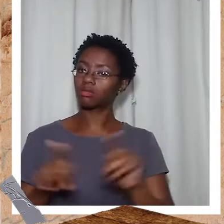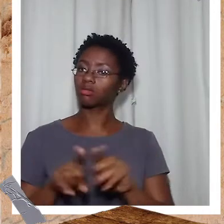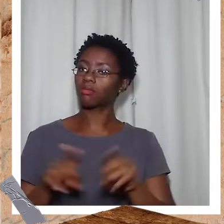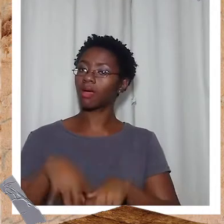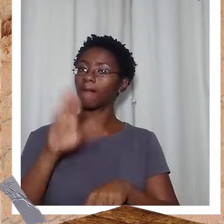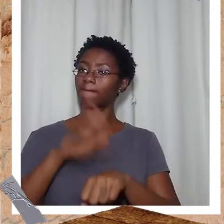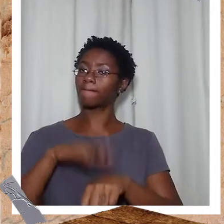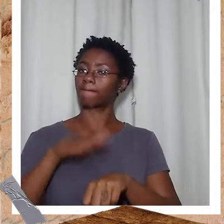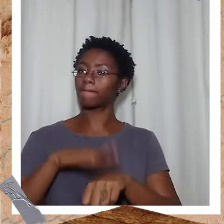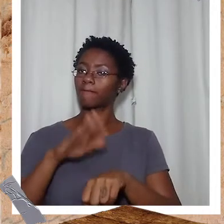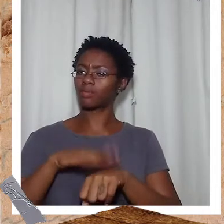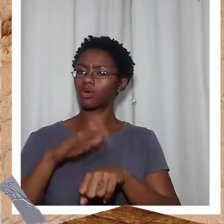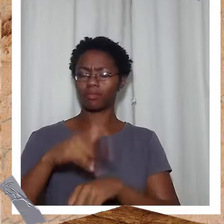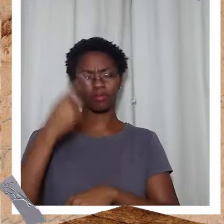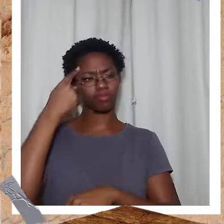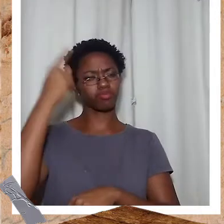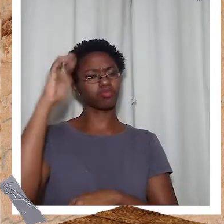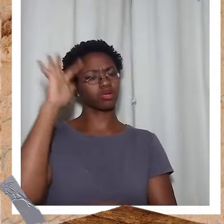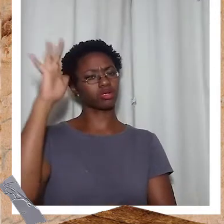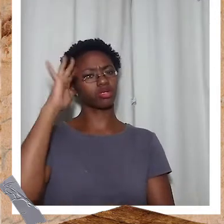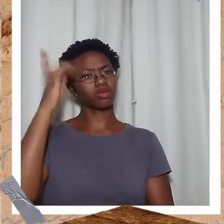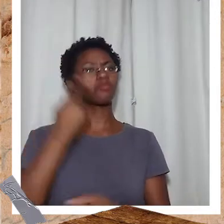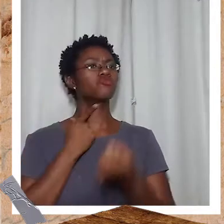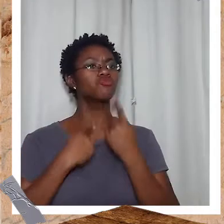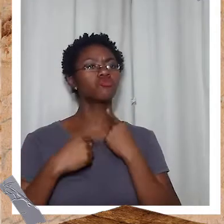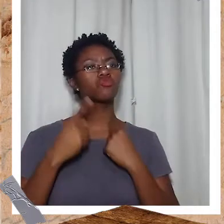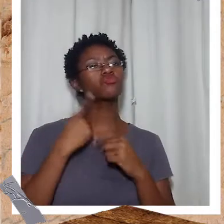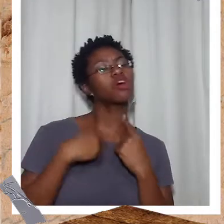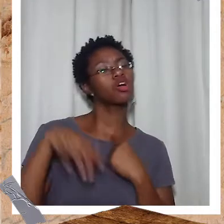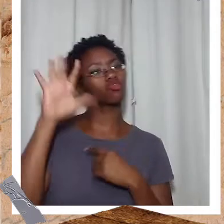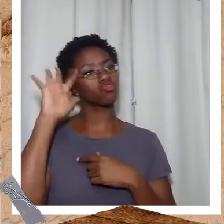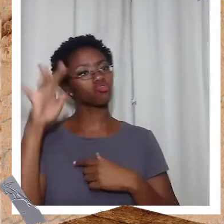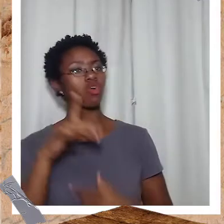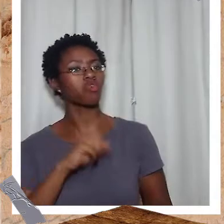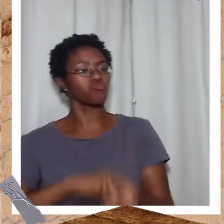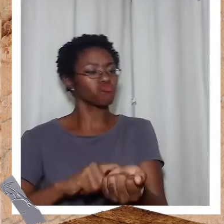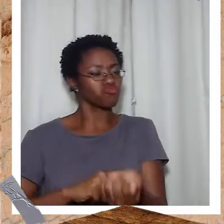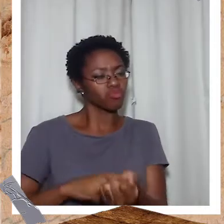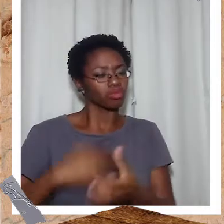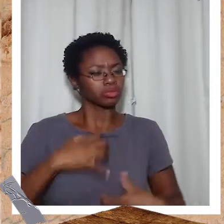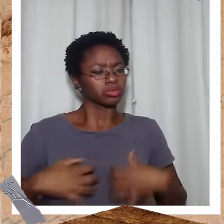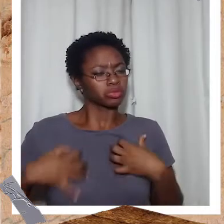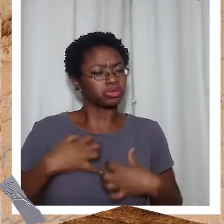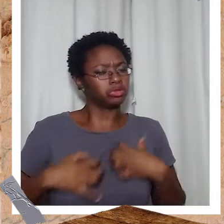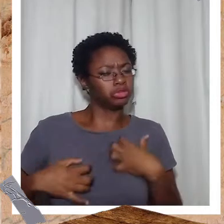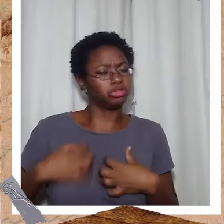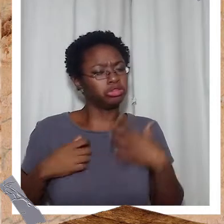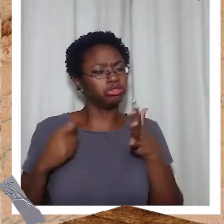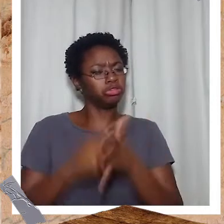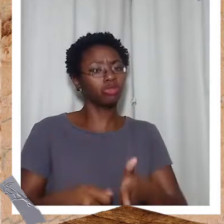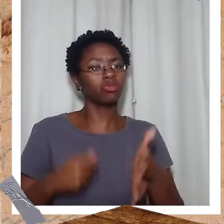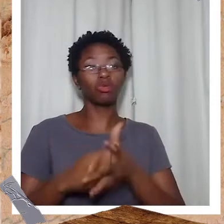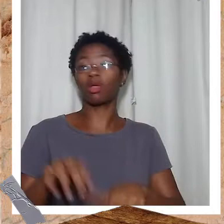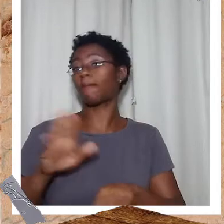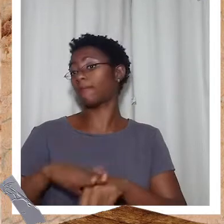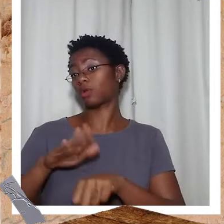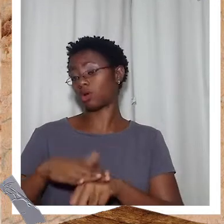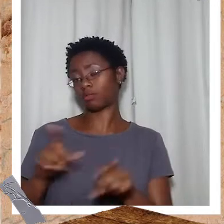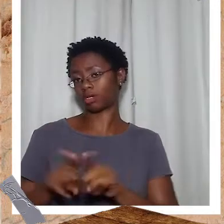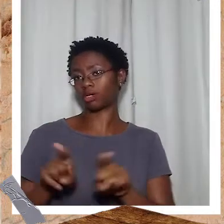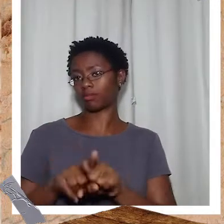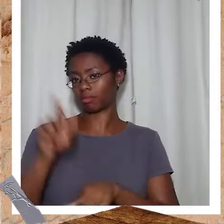próprias subjetividades, desejos, revoltas. Quando a gente